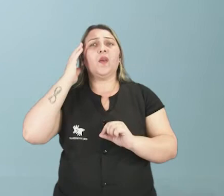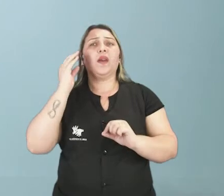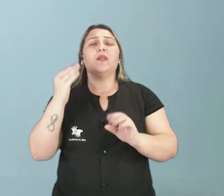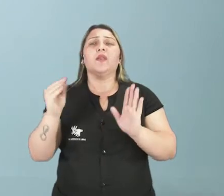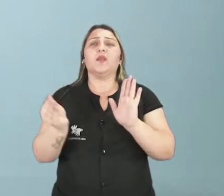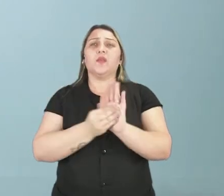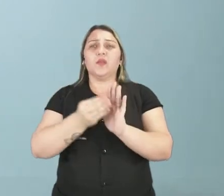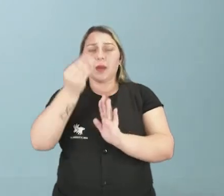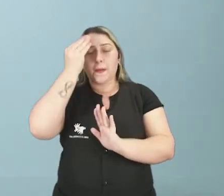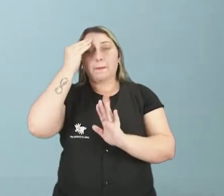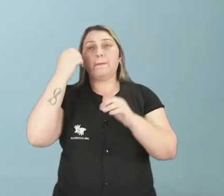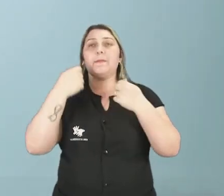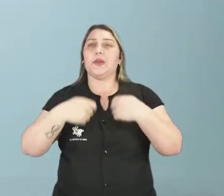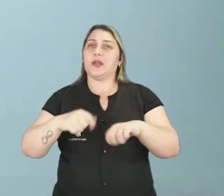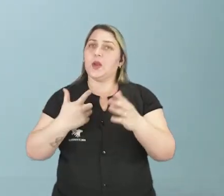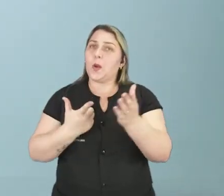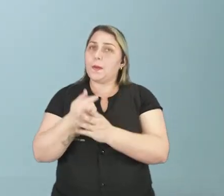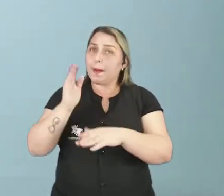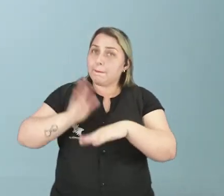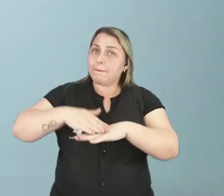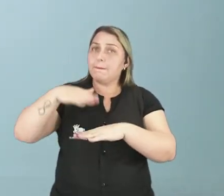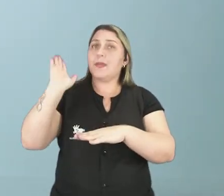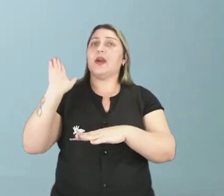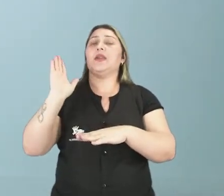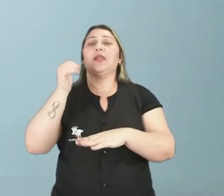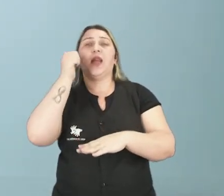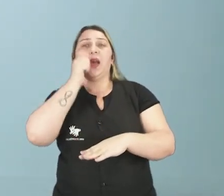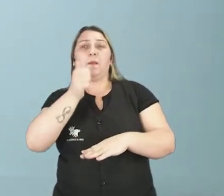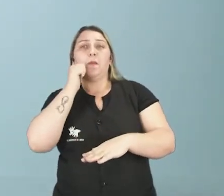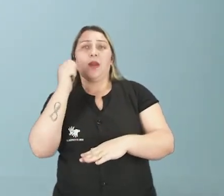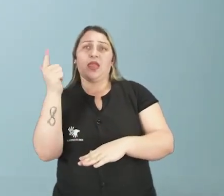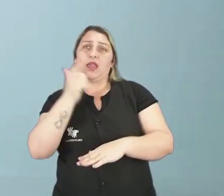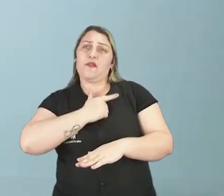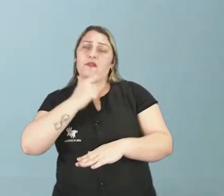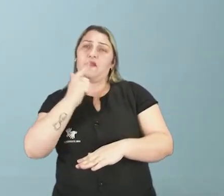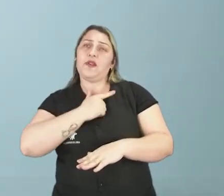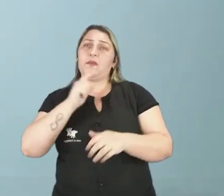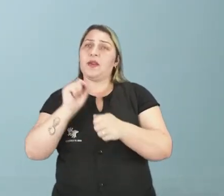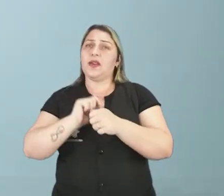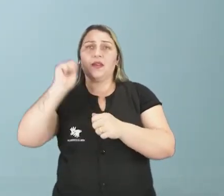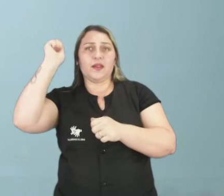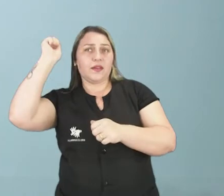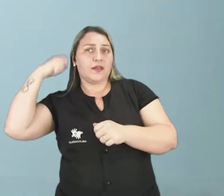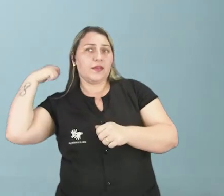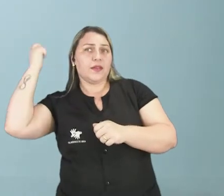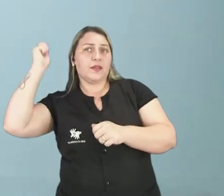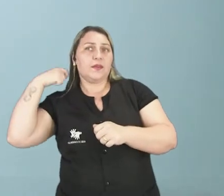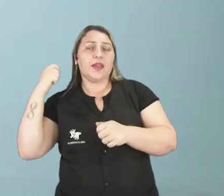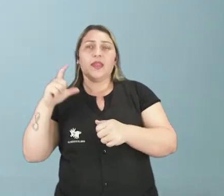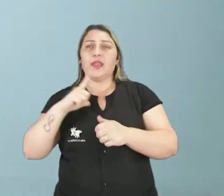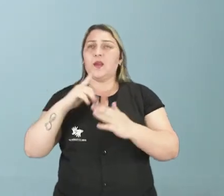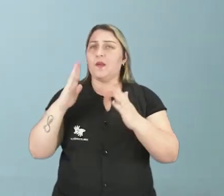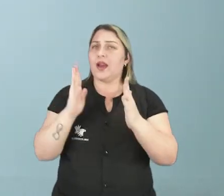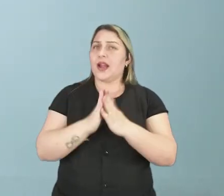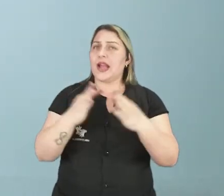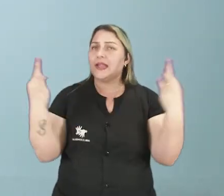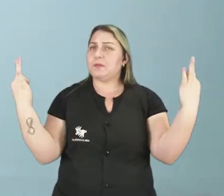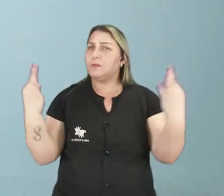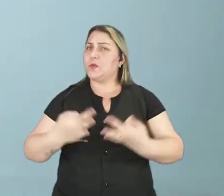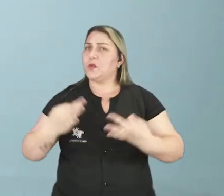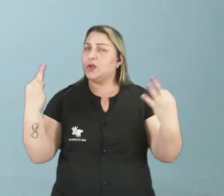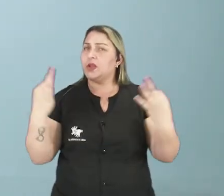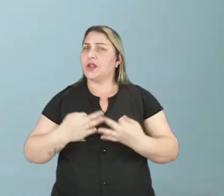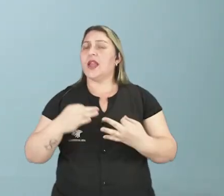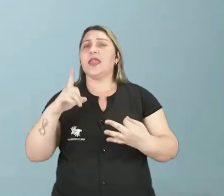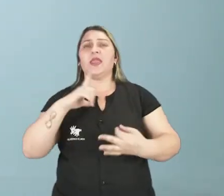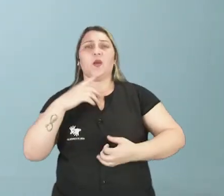colocar na cabeça dele? Que ele precisa comprar mais, que a mulher dele está feia, que precisa fazer o cabelo, que ele precisa ter uma casa ideal, que ele precisa